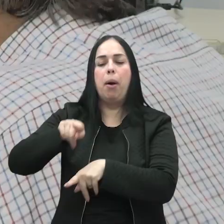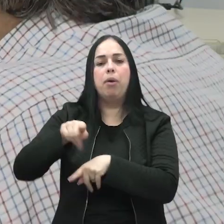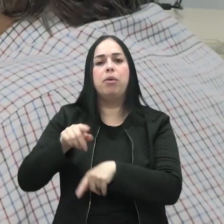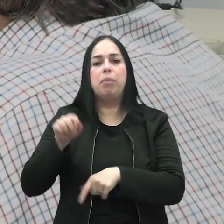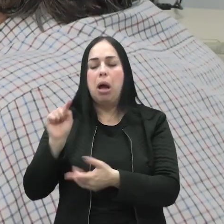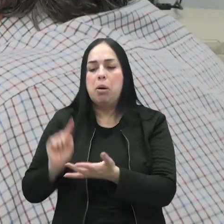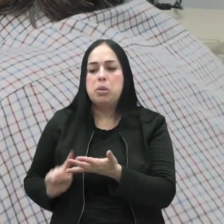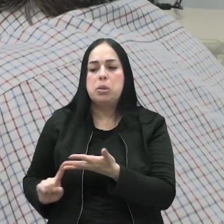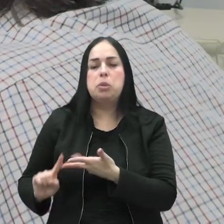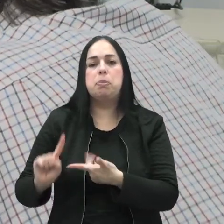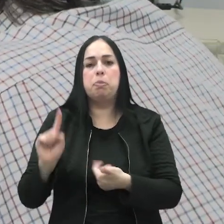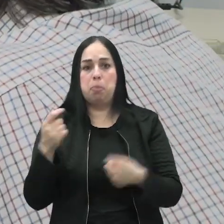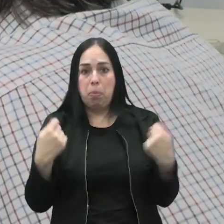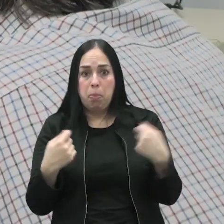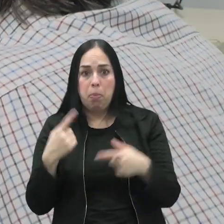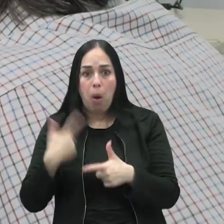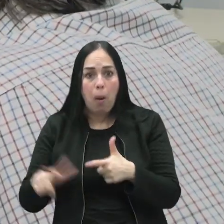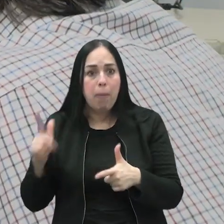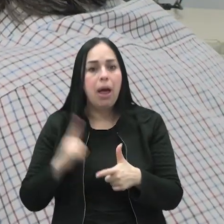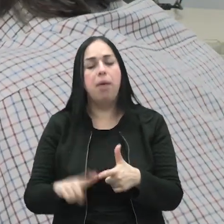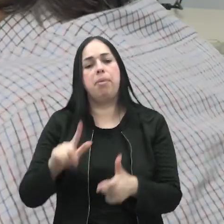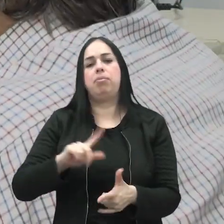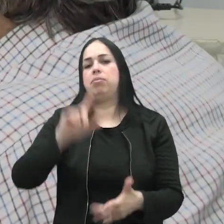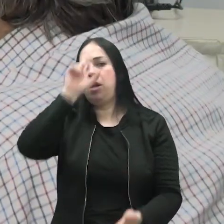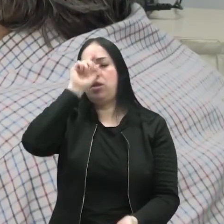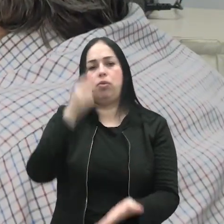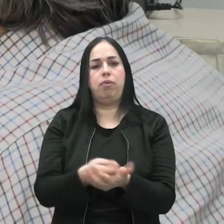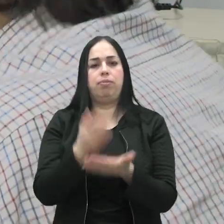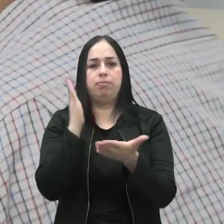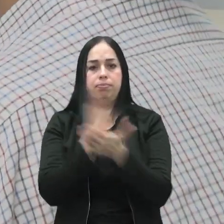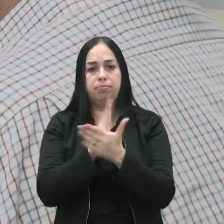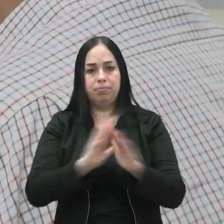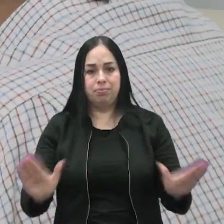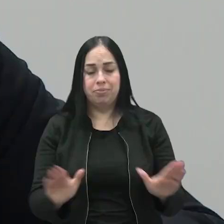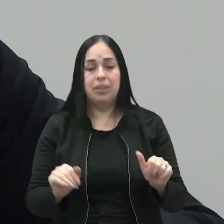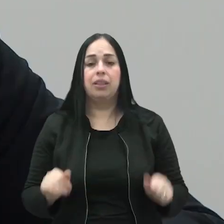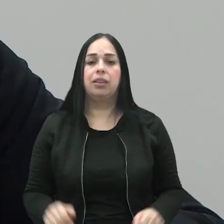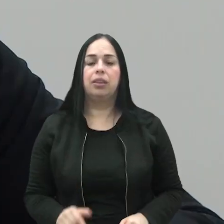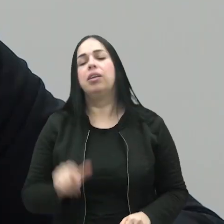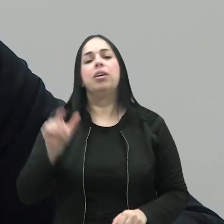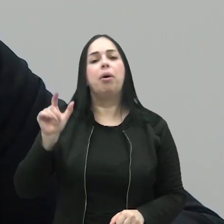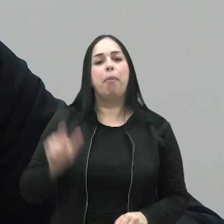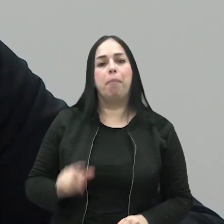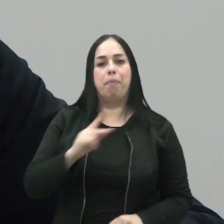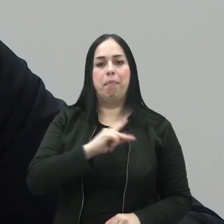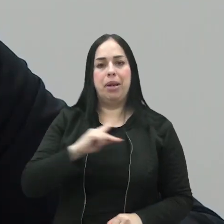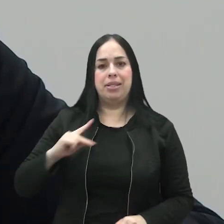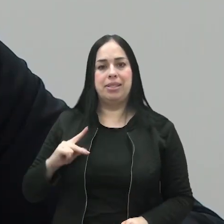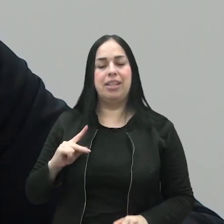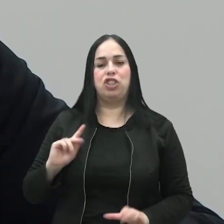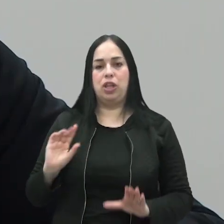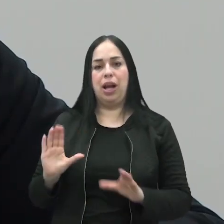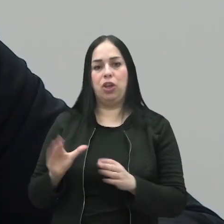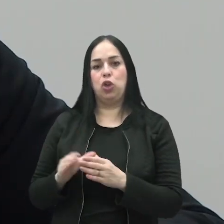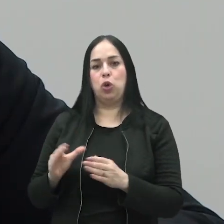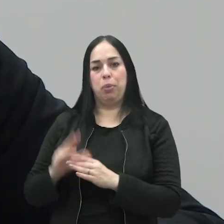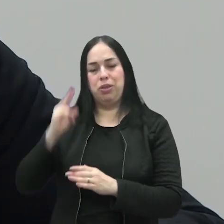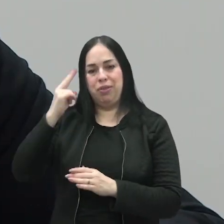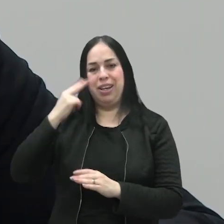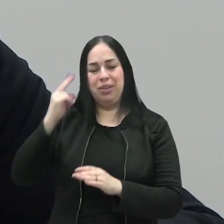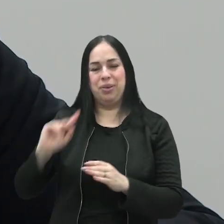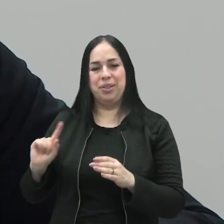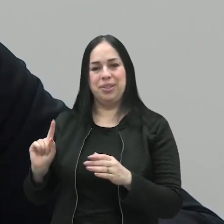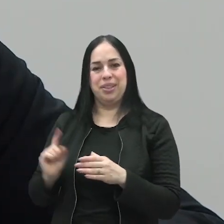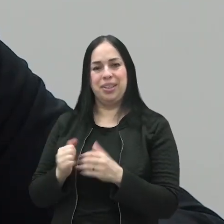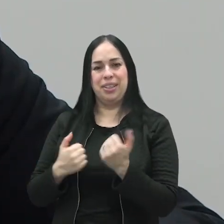comunidade para solucionar os problemas atuais da educação de São José. Segundo o presidente da comissão, o